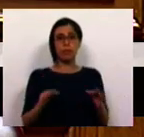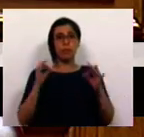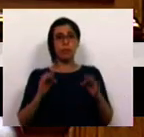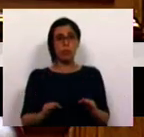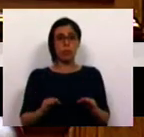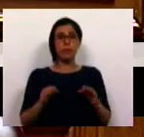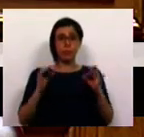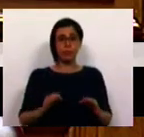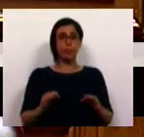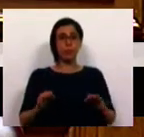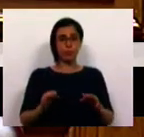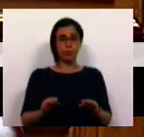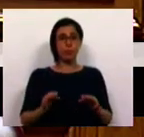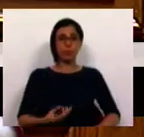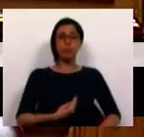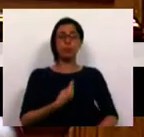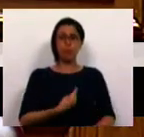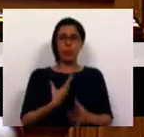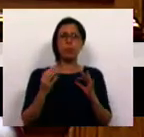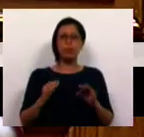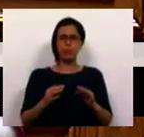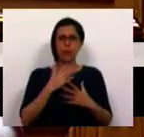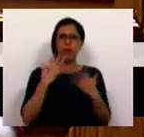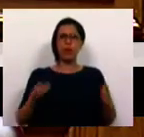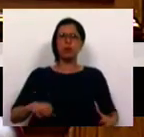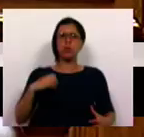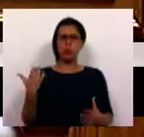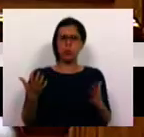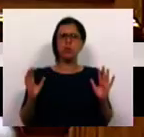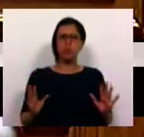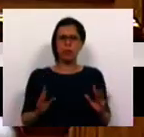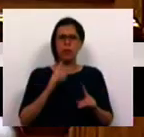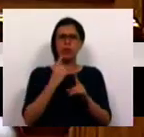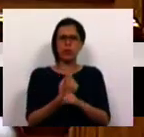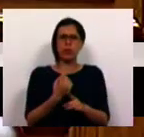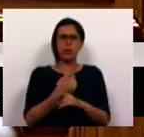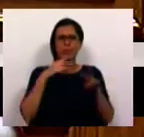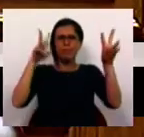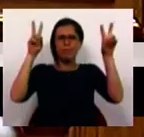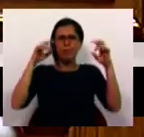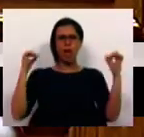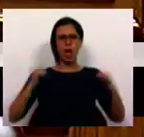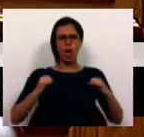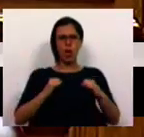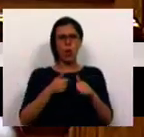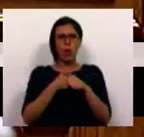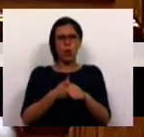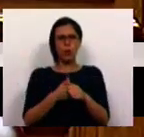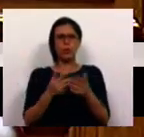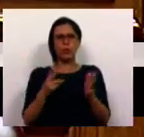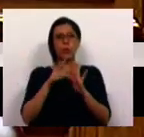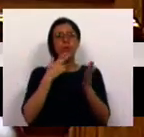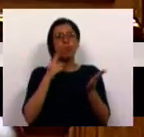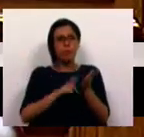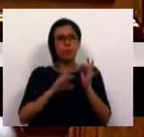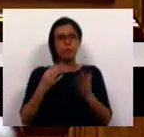ficam manifestas as preocupações grandes dos verdes em relação a estas coisas que se chamam acordo de regime, mas que, de